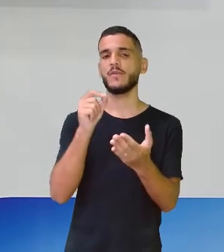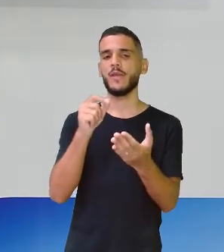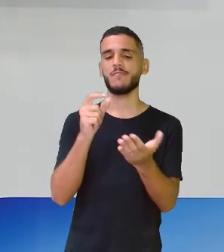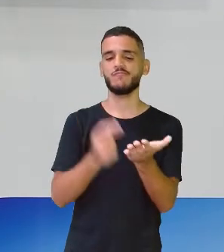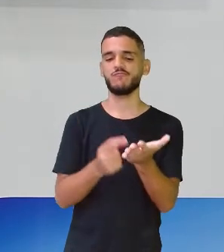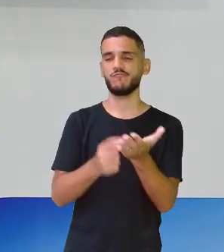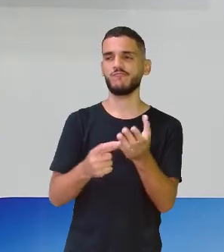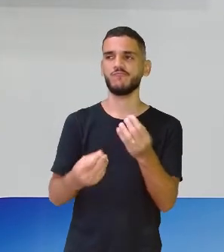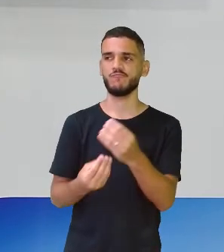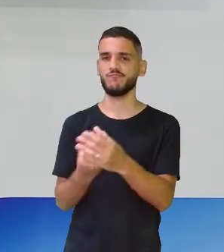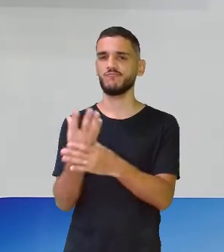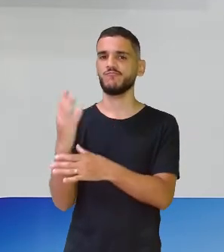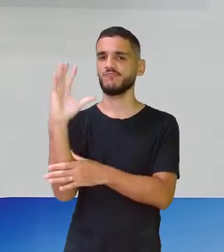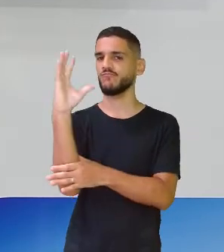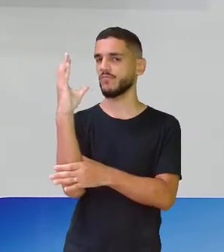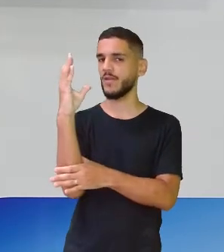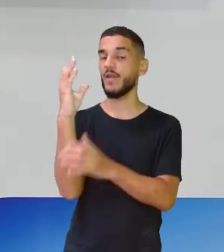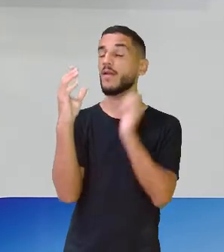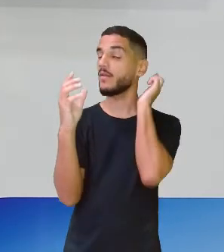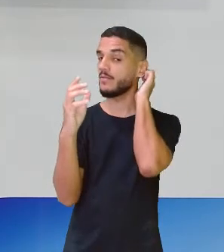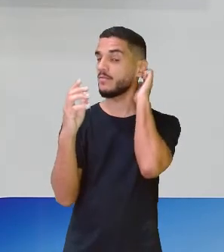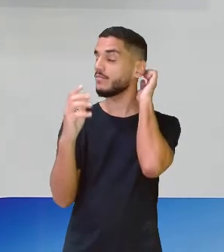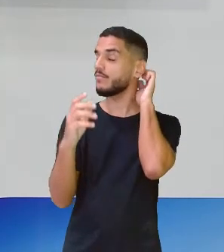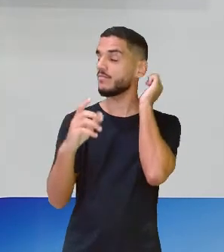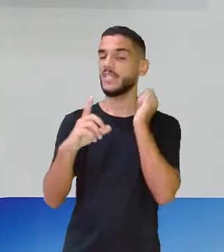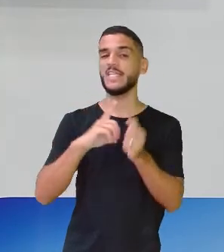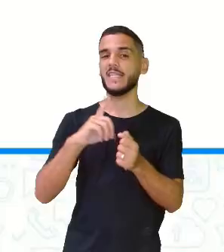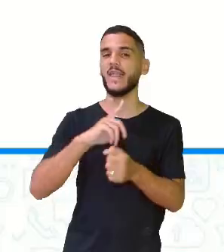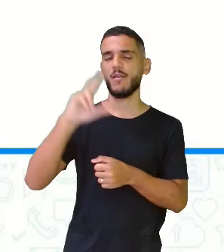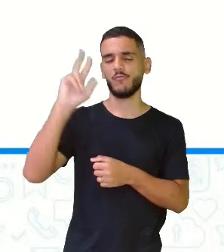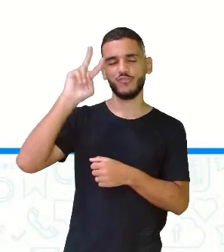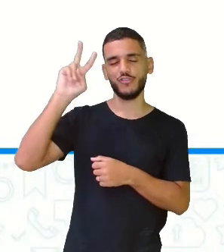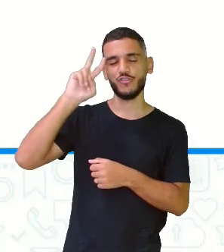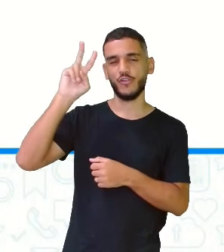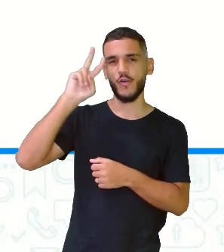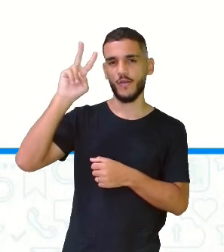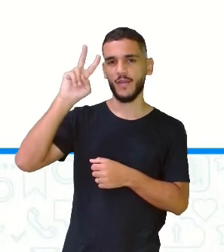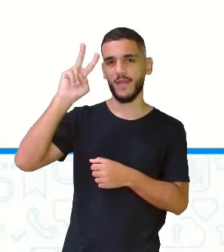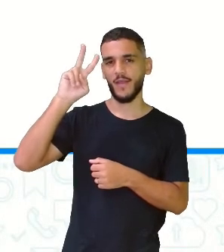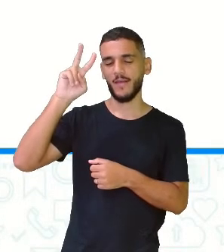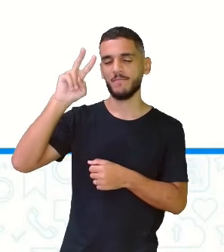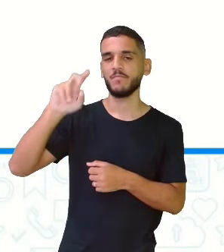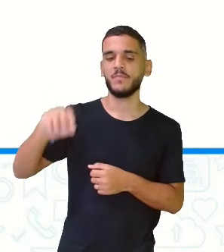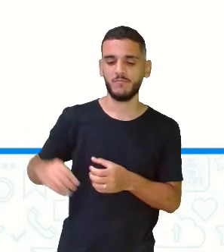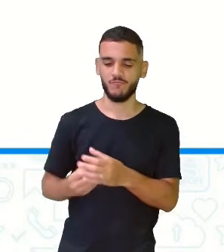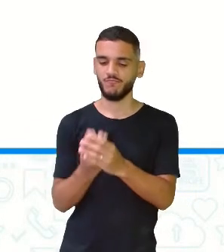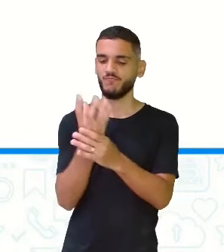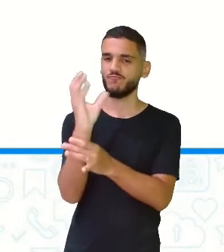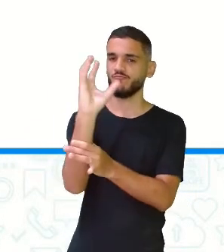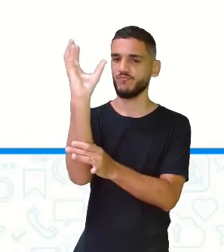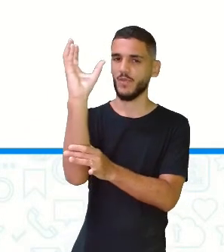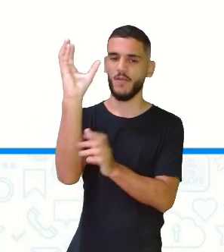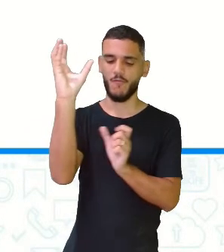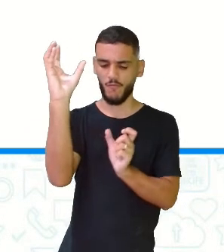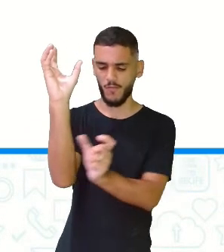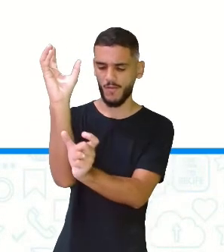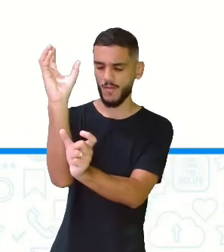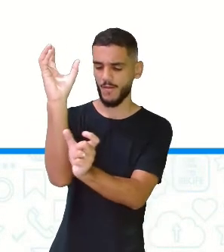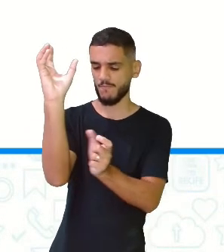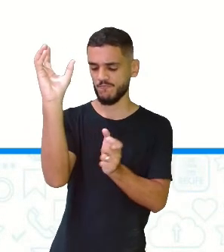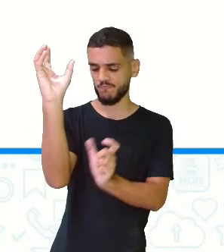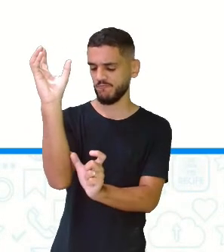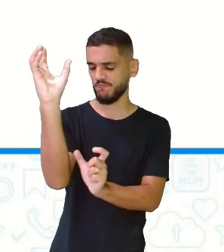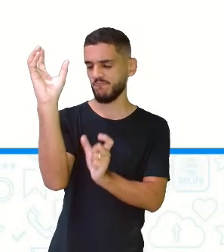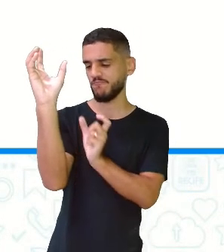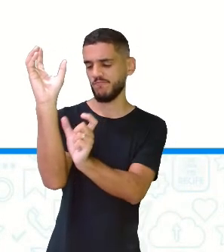de pedaços, onde tinha vários pedaços, né, lá, quem queria um pedaço entrava por um lado, saía pelo outro e já saía